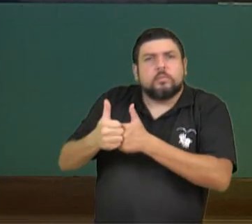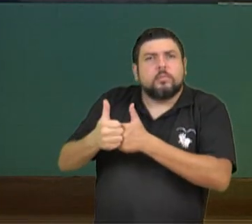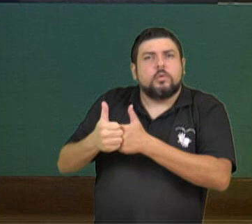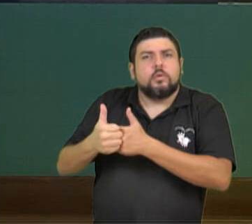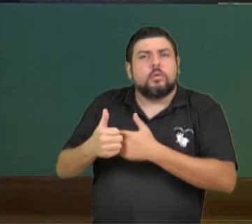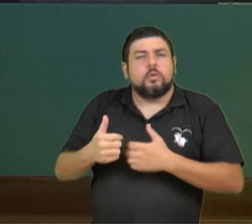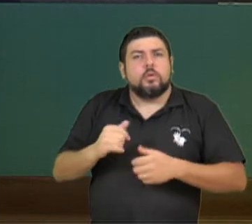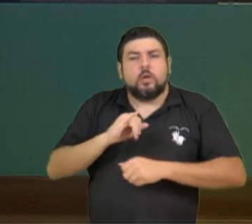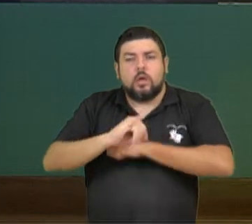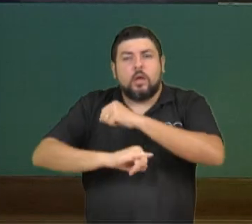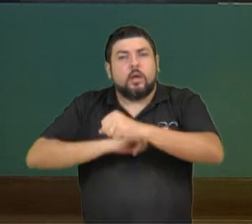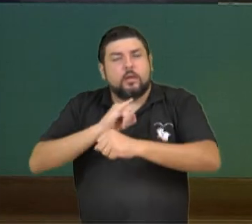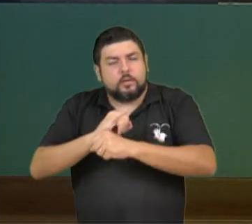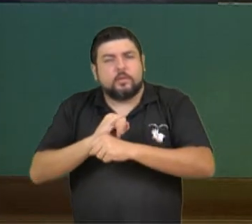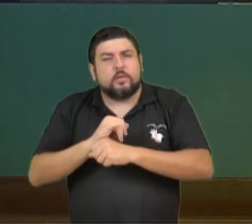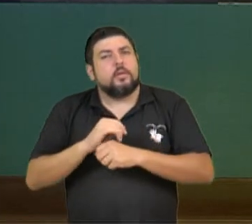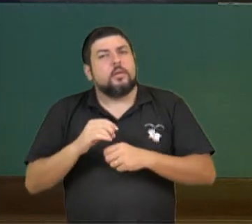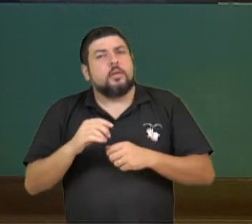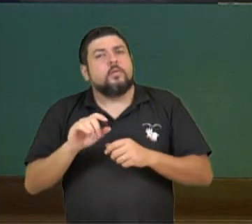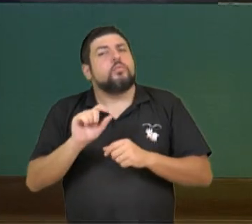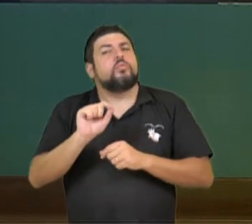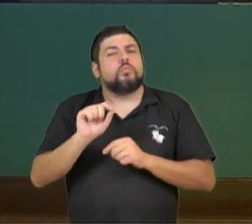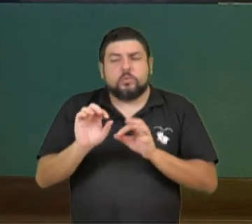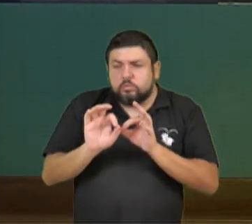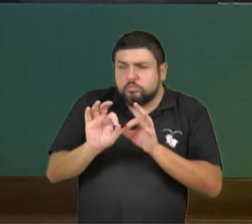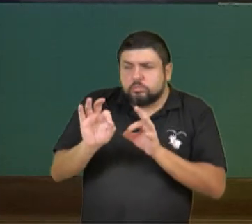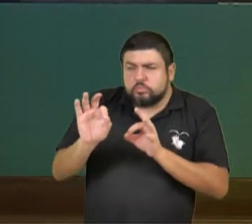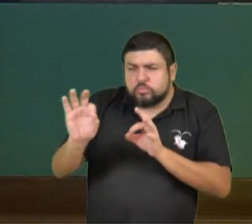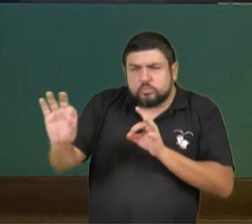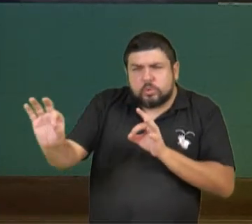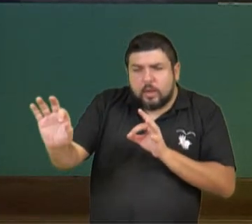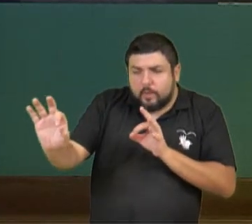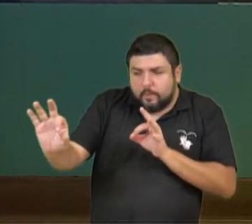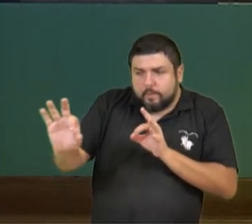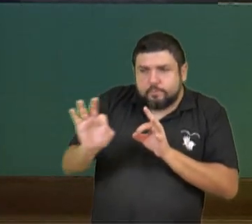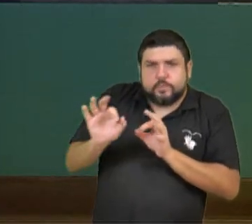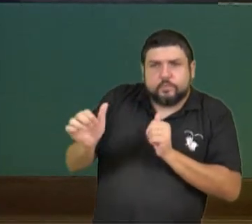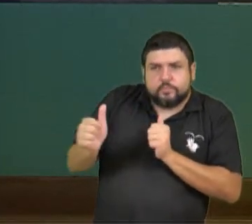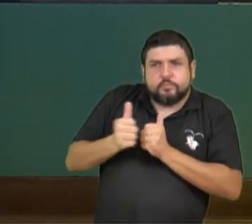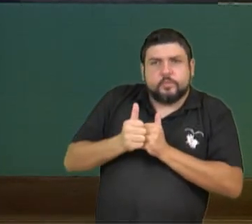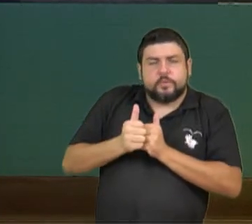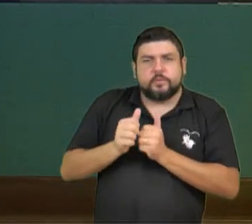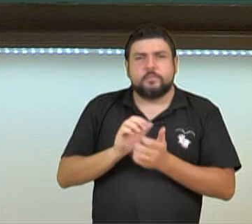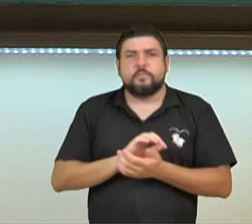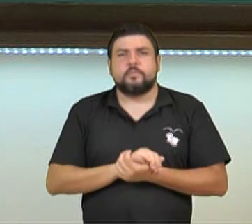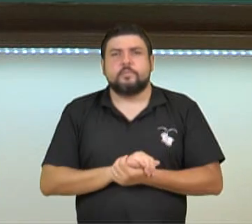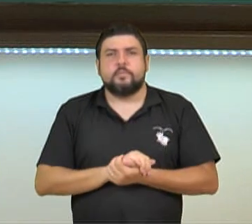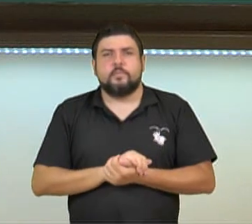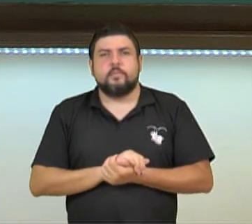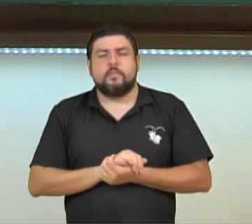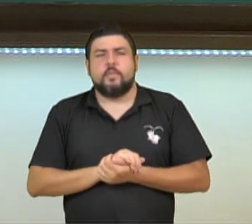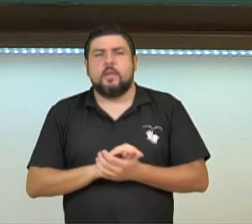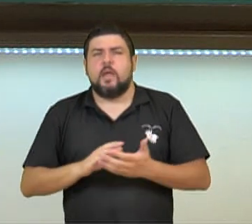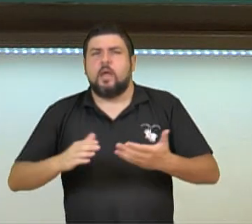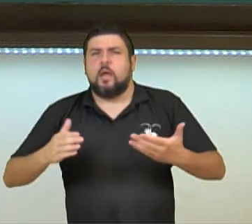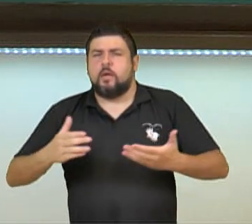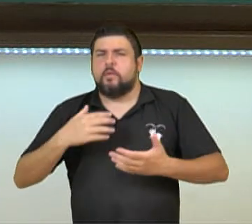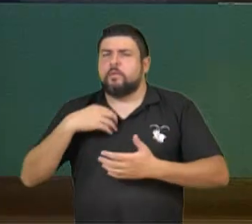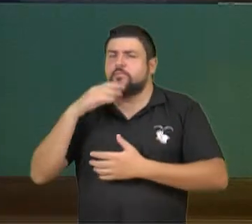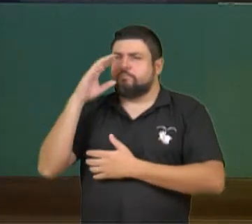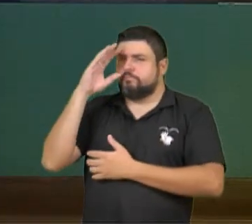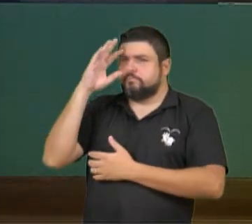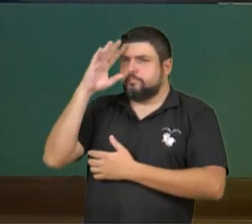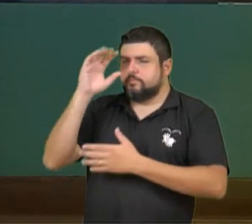das coisas que na atualidade a gente vê que a globalização fez. Nesse interim, vamos agora pensar num